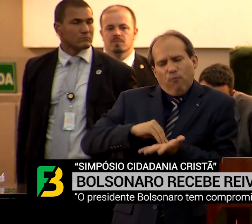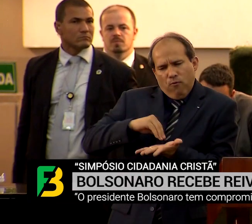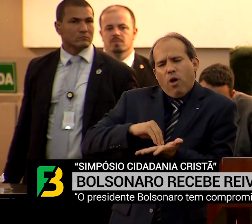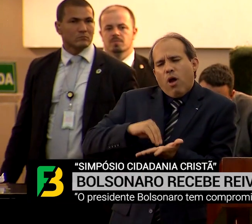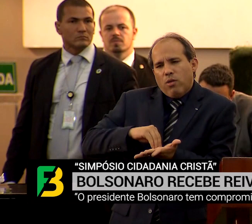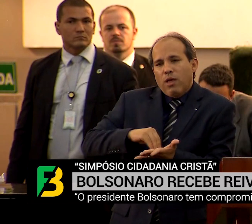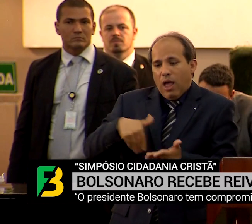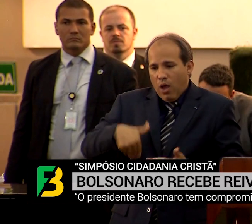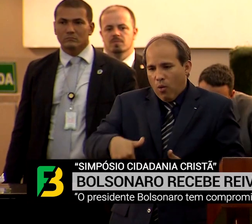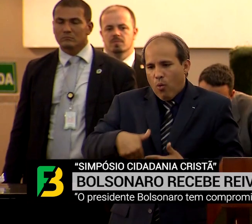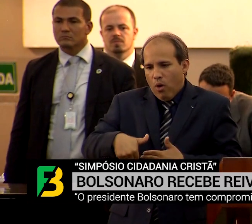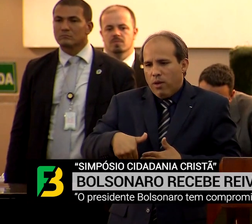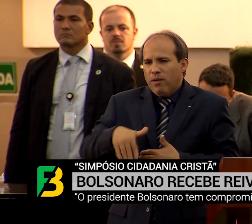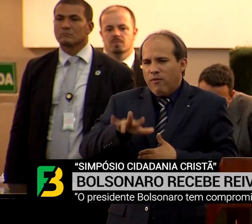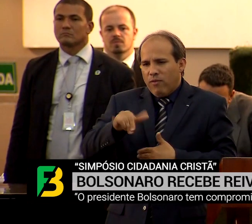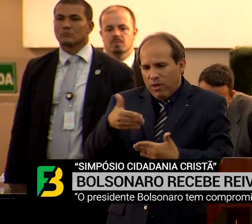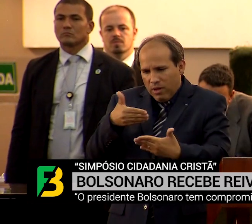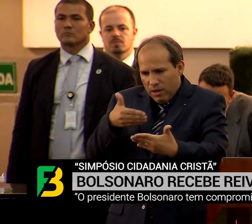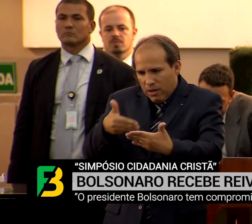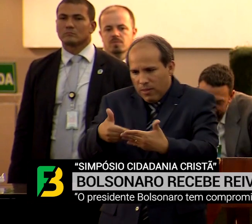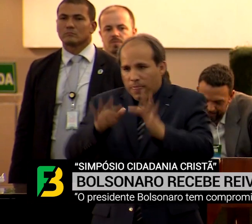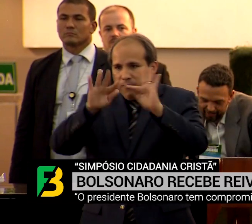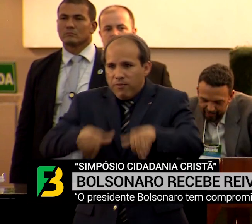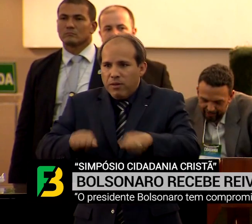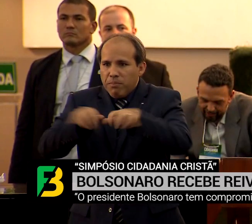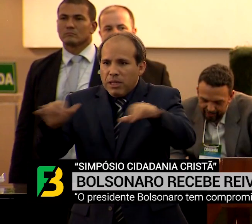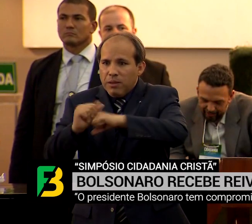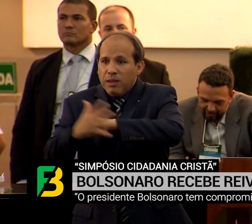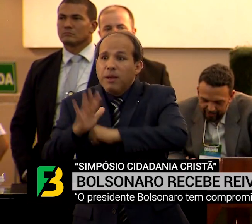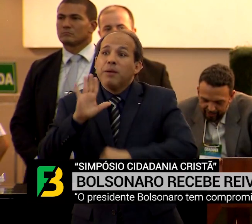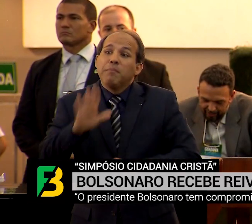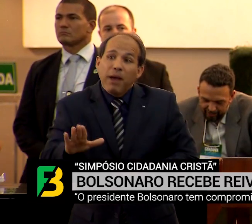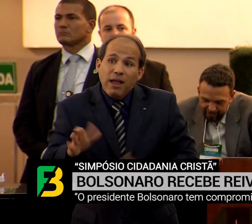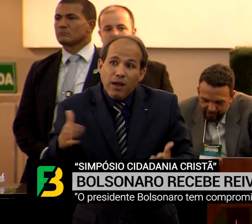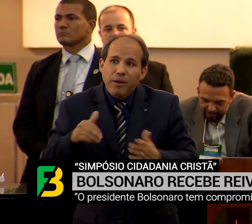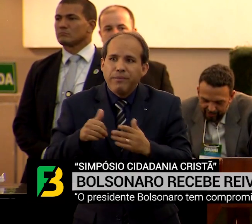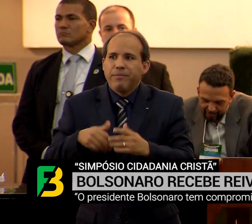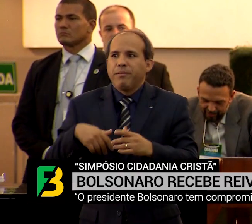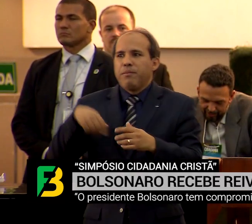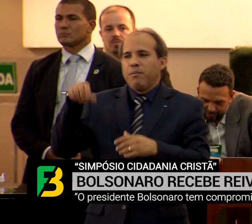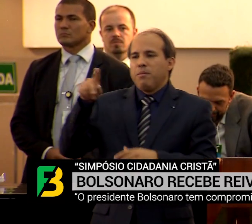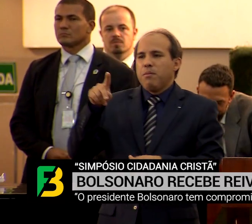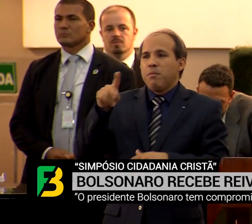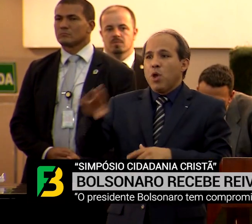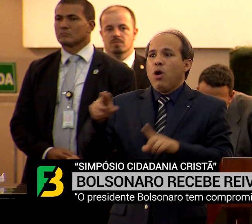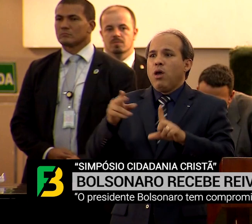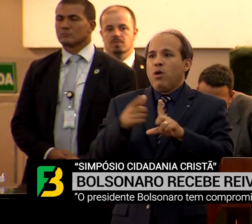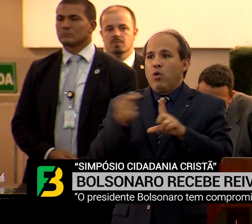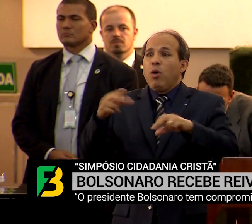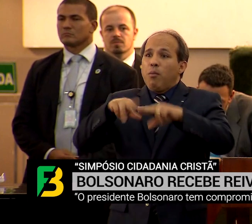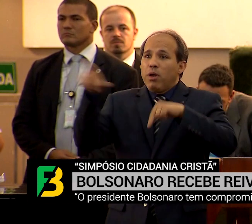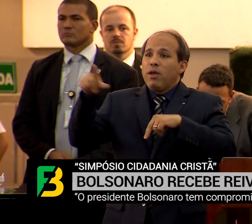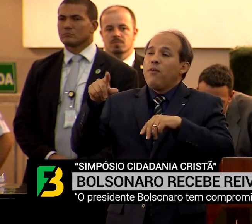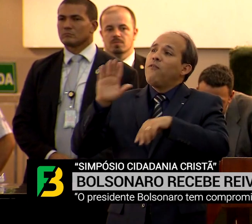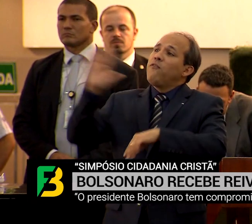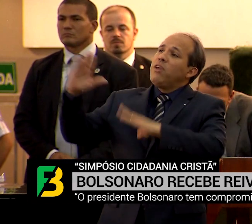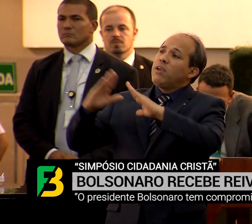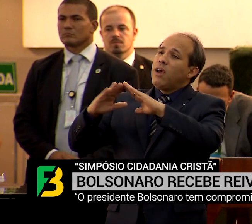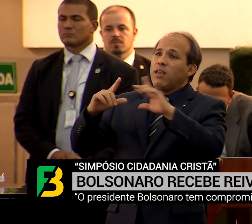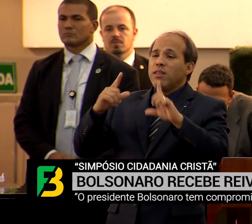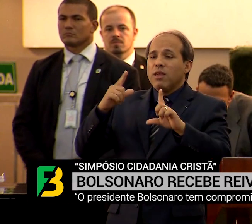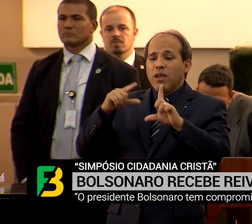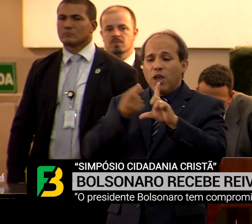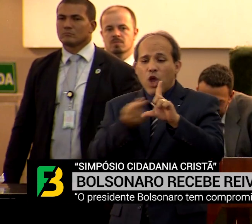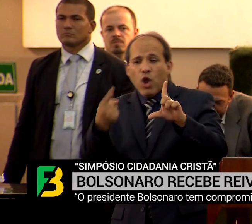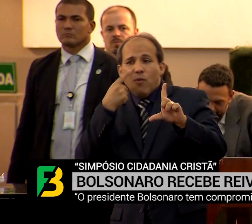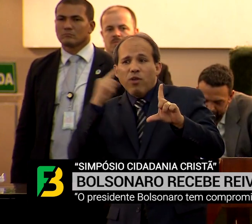Deus, um fim de uma pandemia, mas estamos pagando o preço do fique em casa, a economia a gente vê depois. Está o